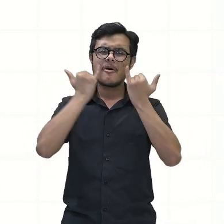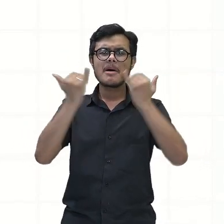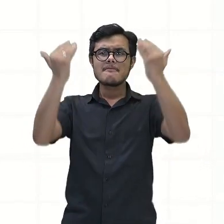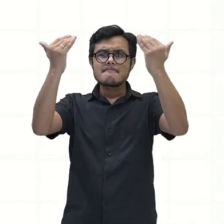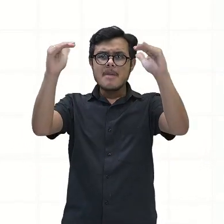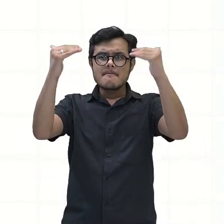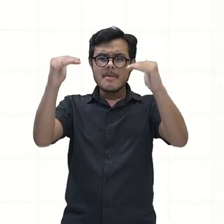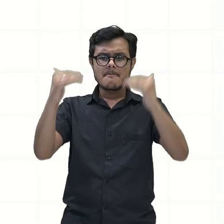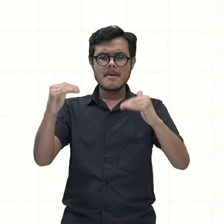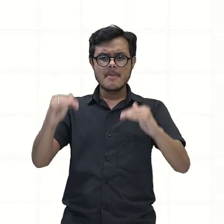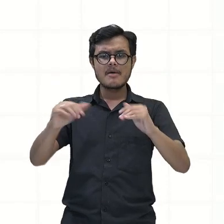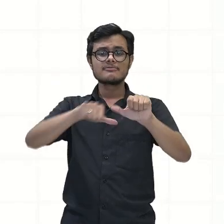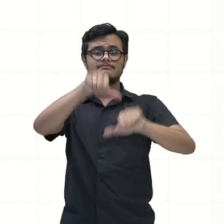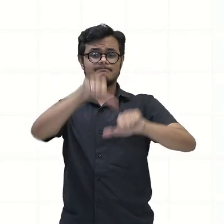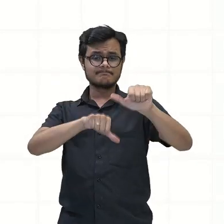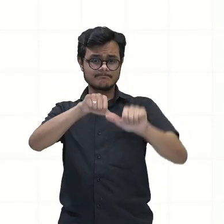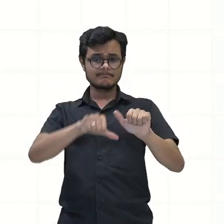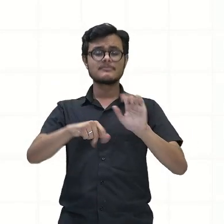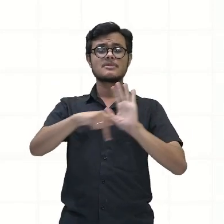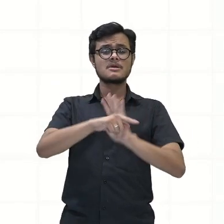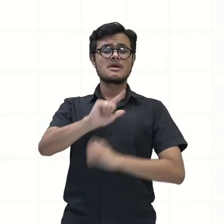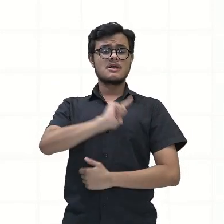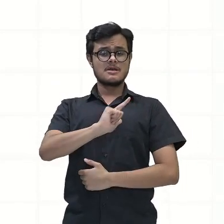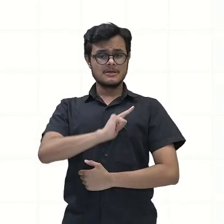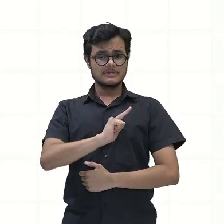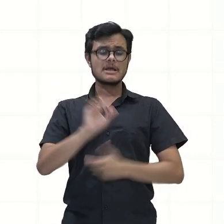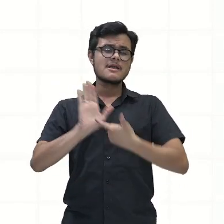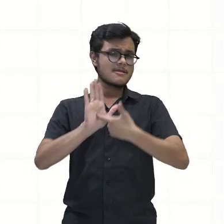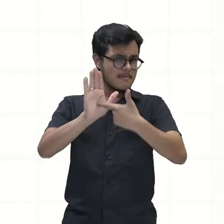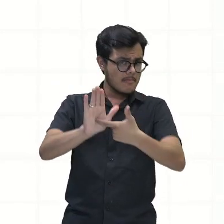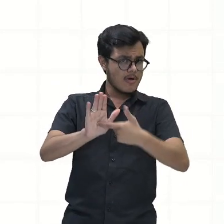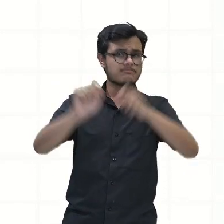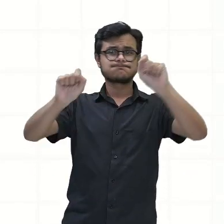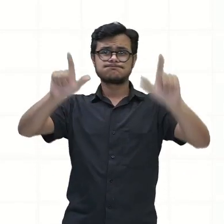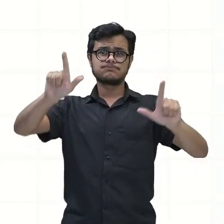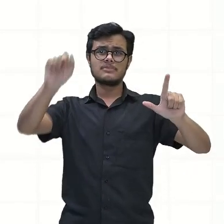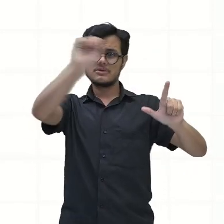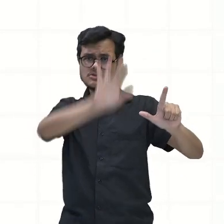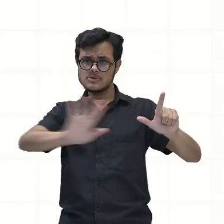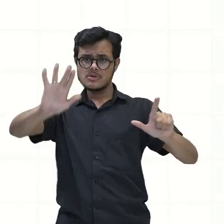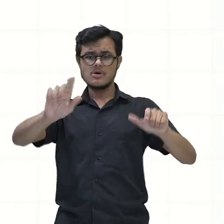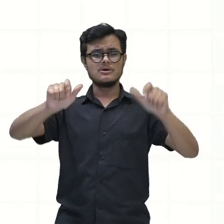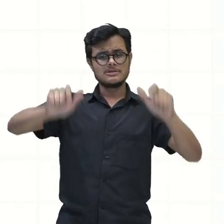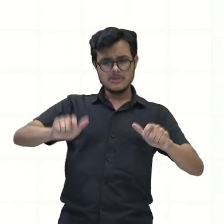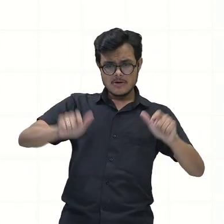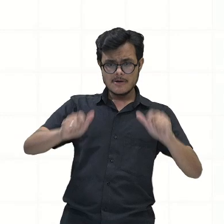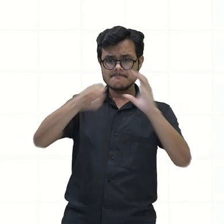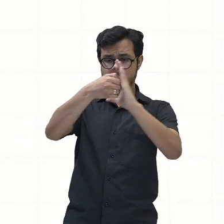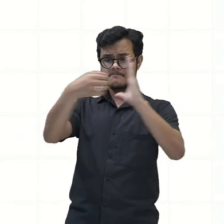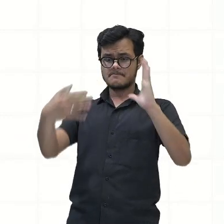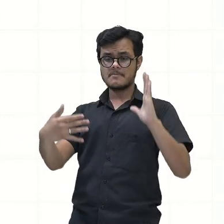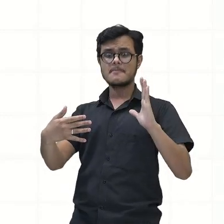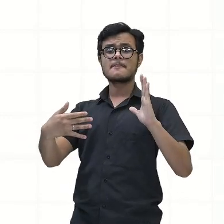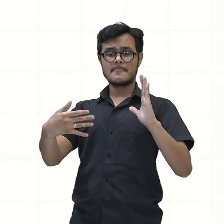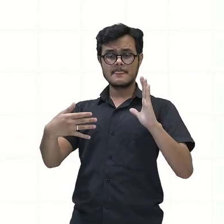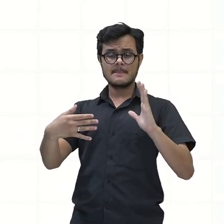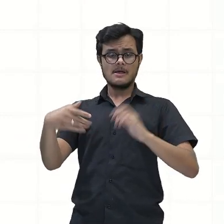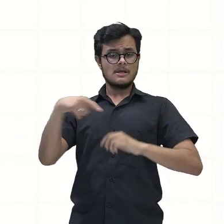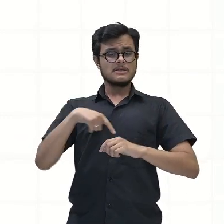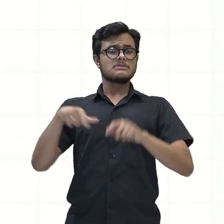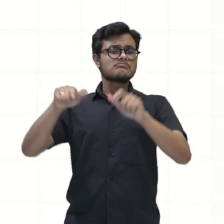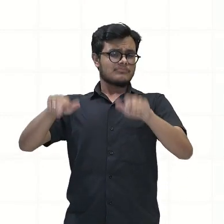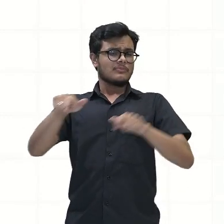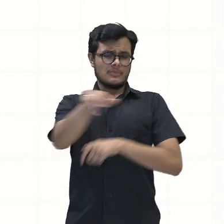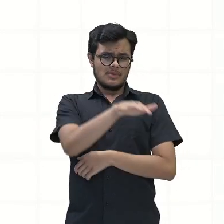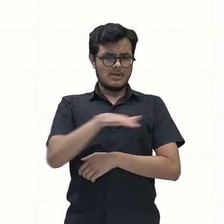vai observar, onde nós temos ali a representação espacial, a representação de um